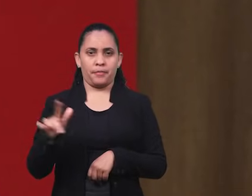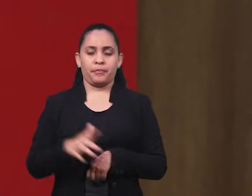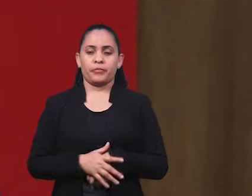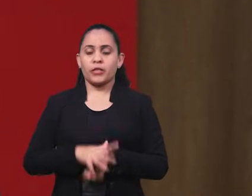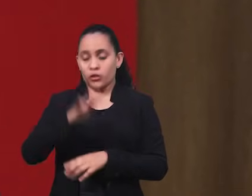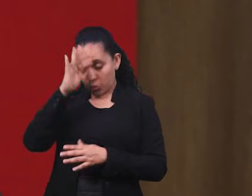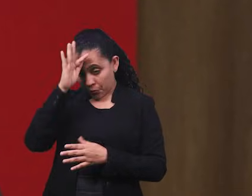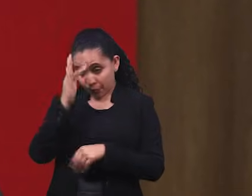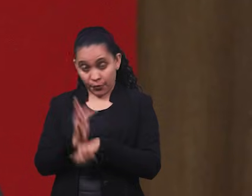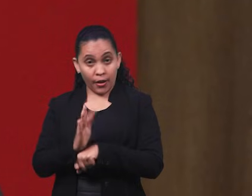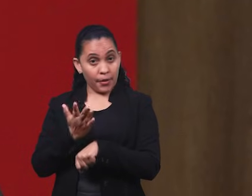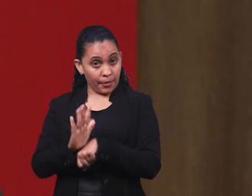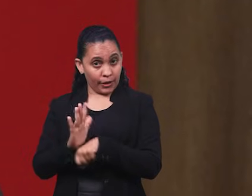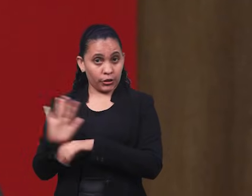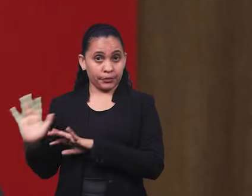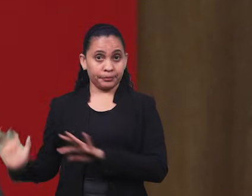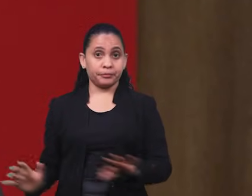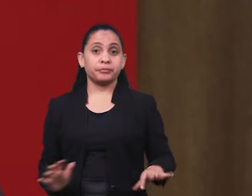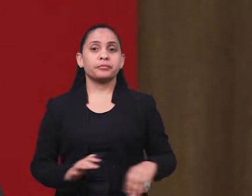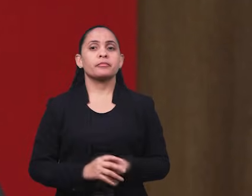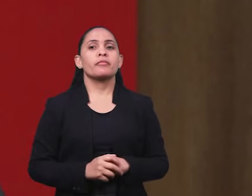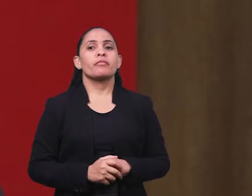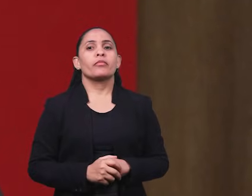de fé e prática.